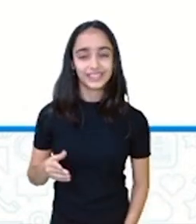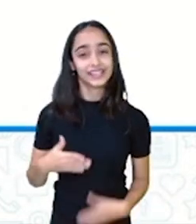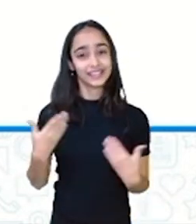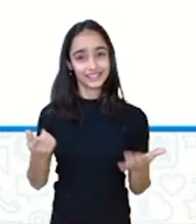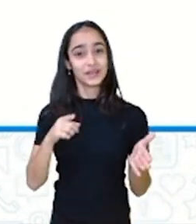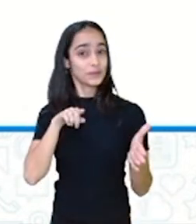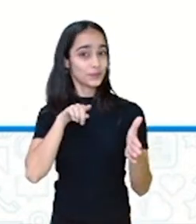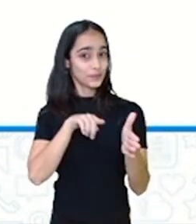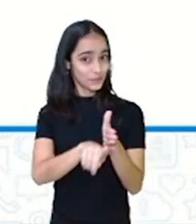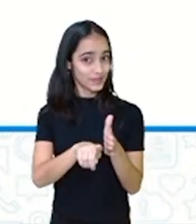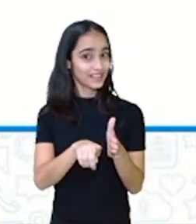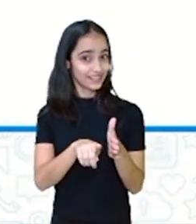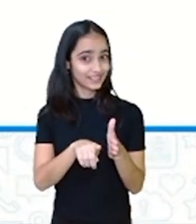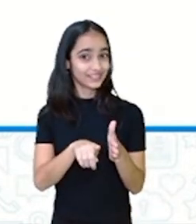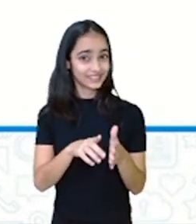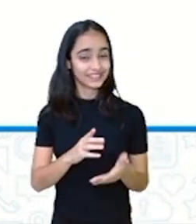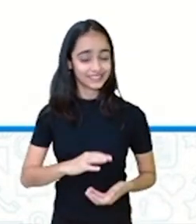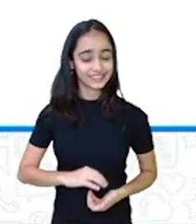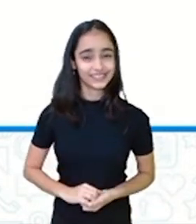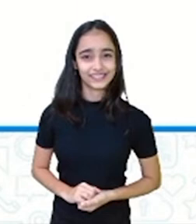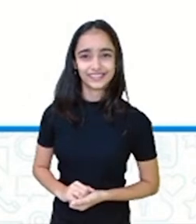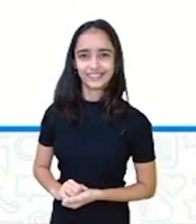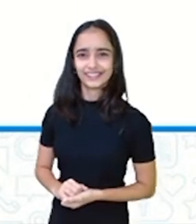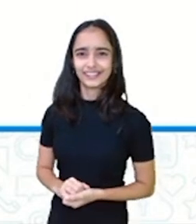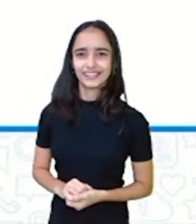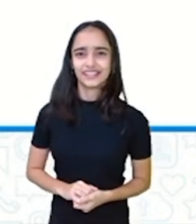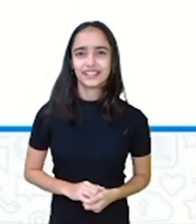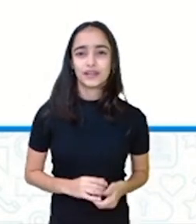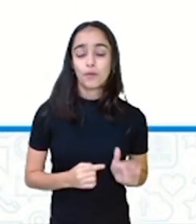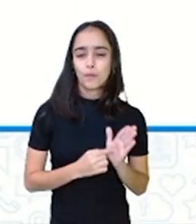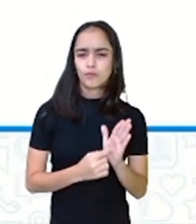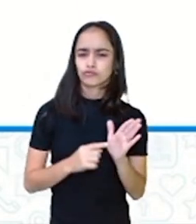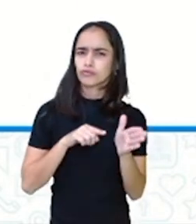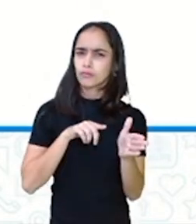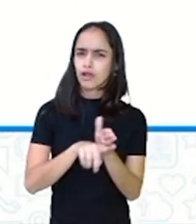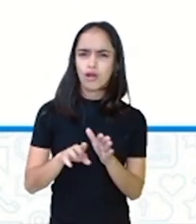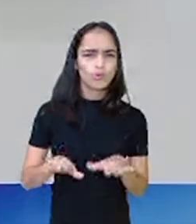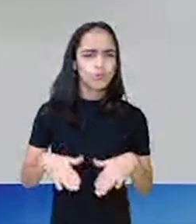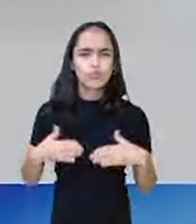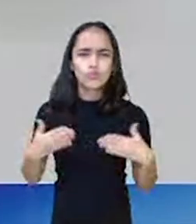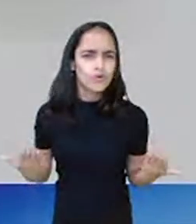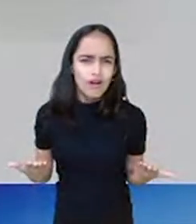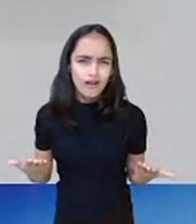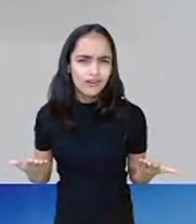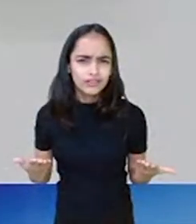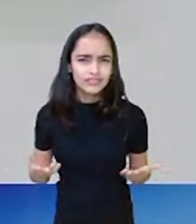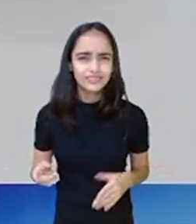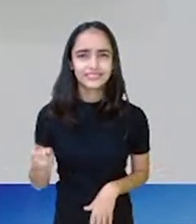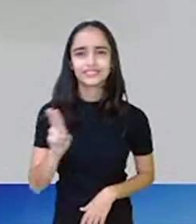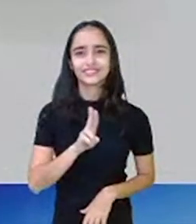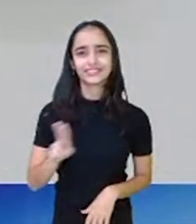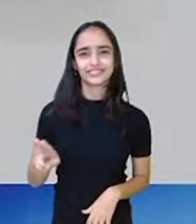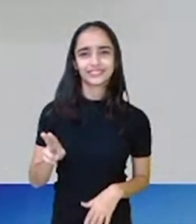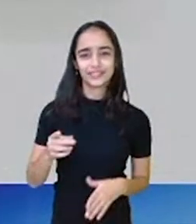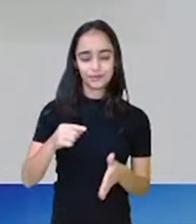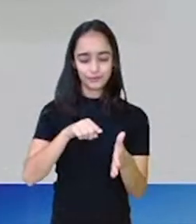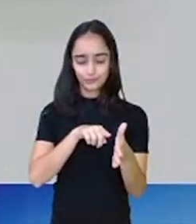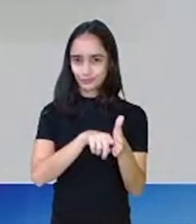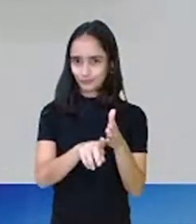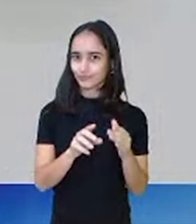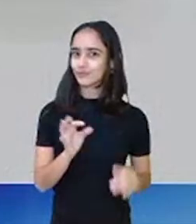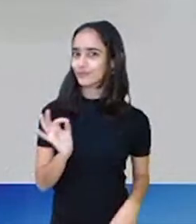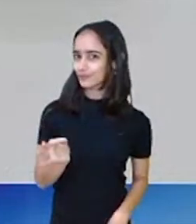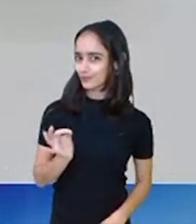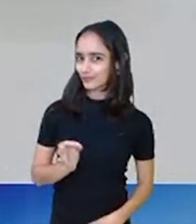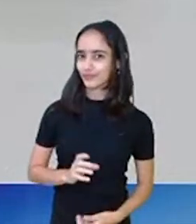perguntando. Então, é um sinal de interrogação. Qual é o seu nome? Isso mesmo, parabéns, Ana.